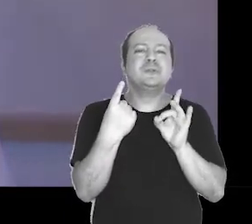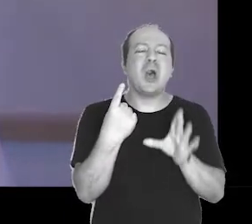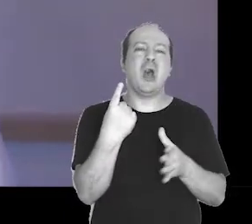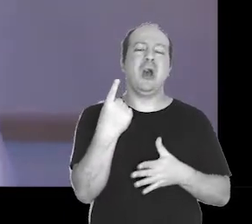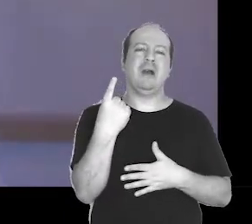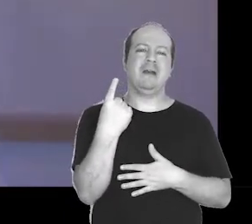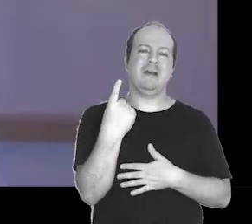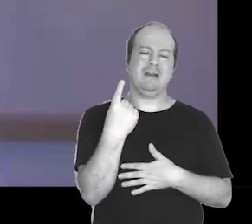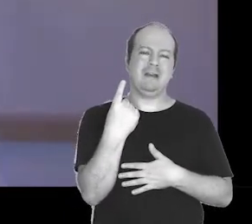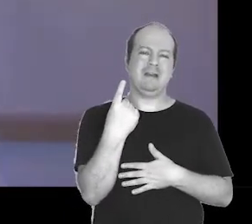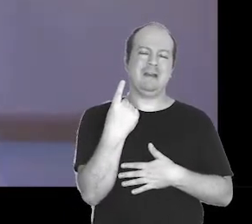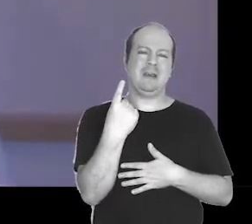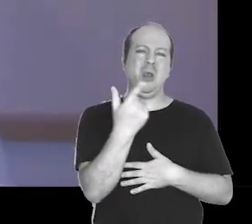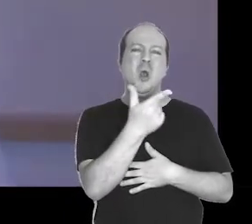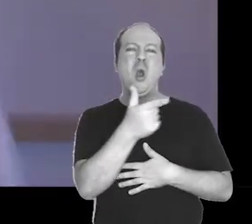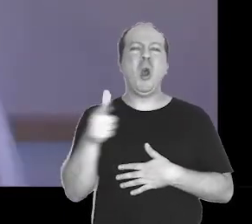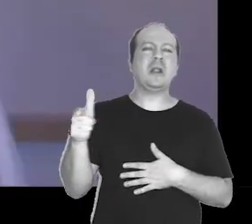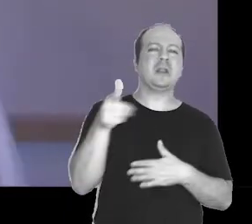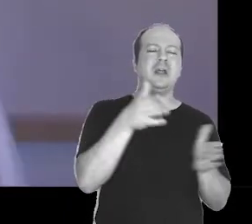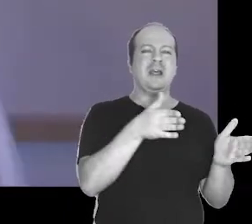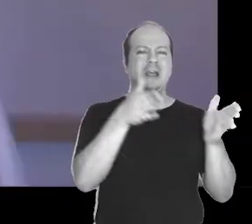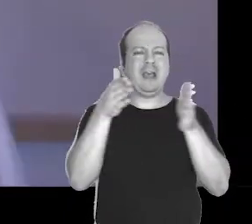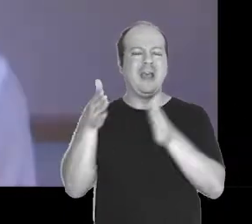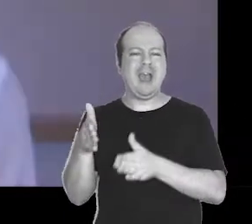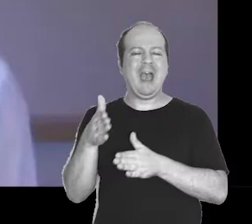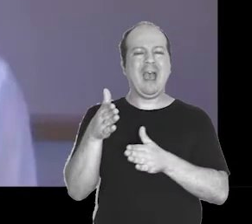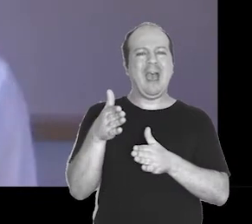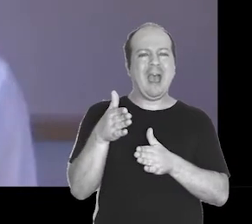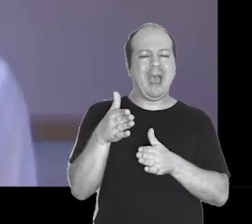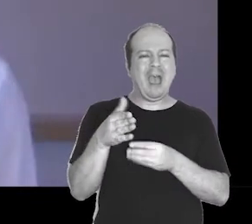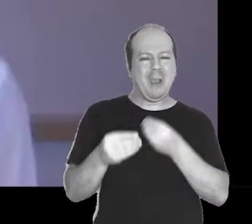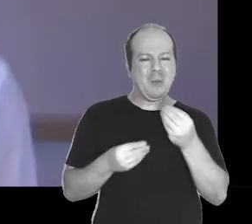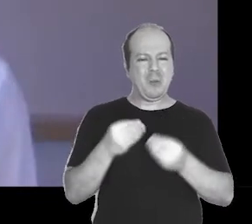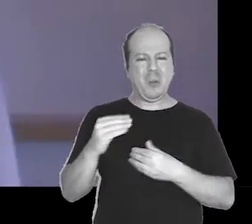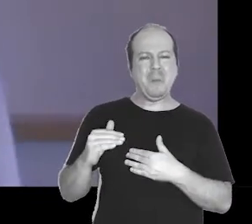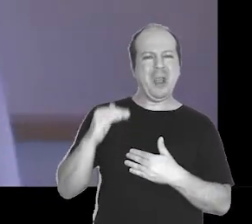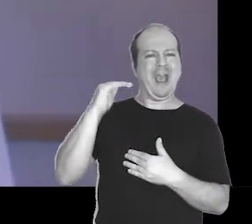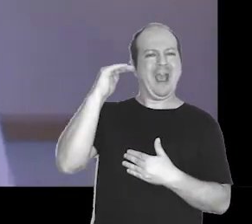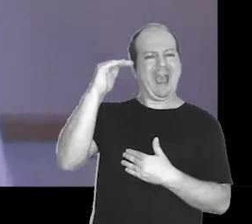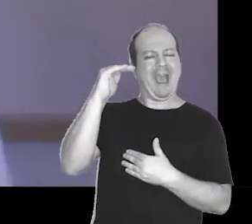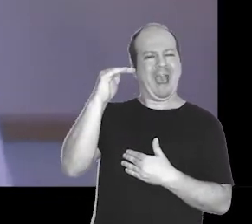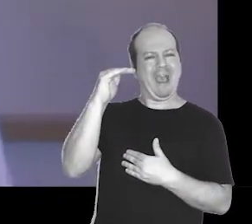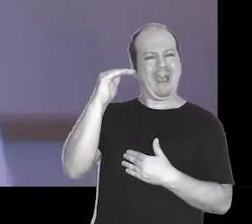longo trecho da cavidade abdominal.